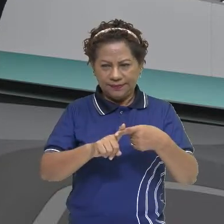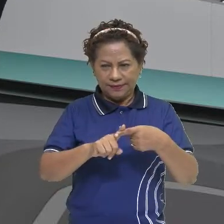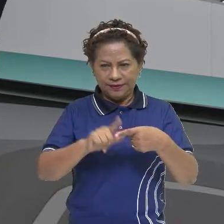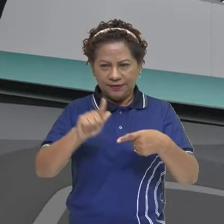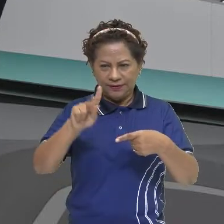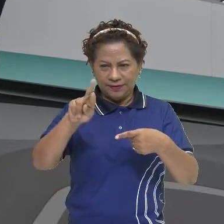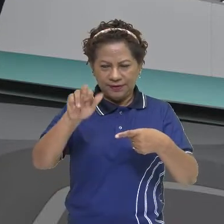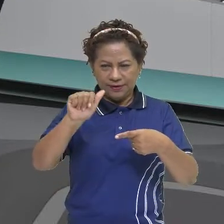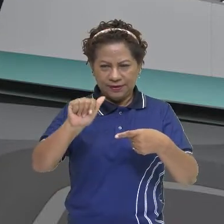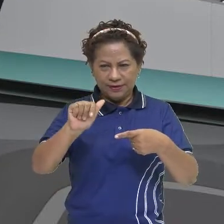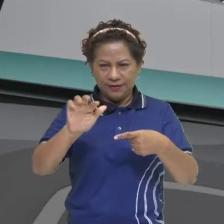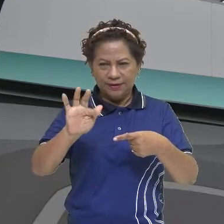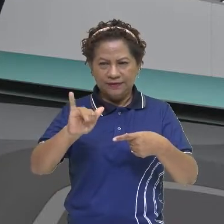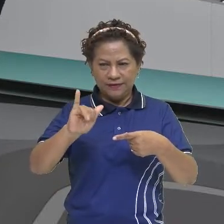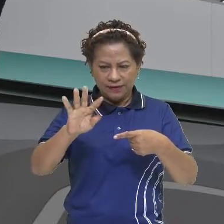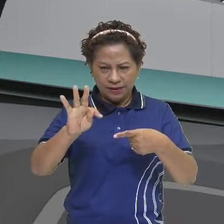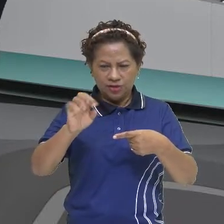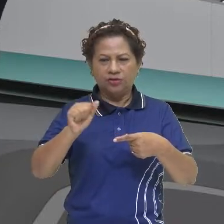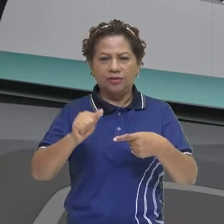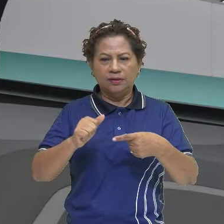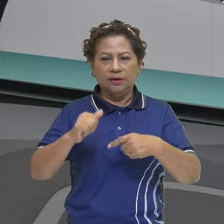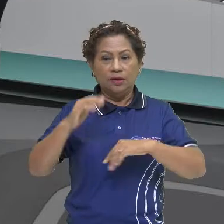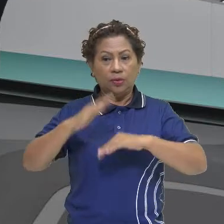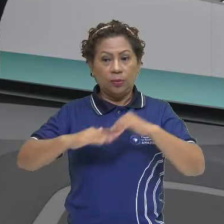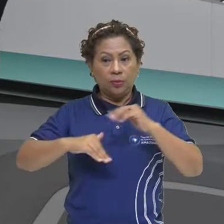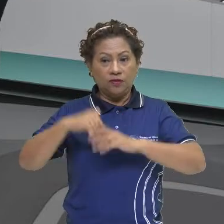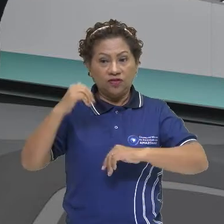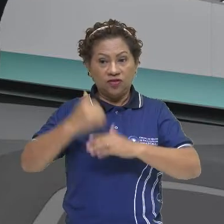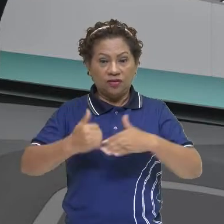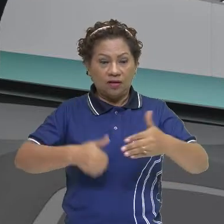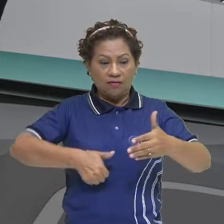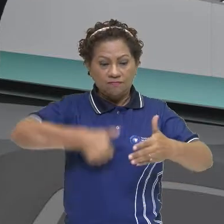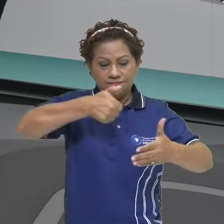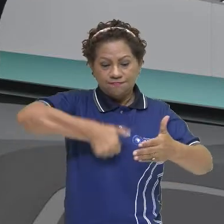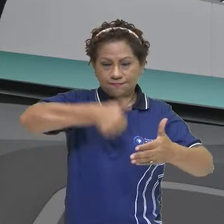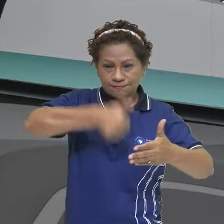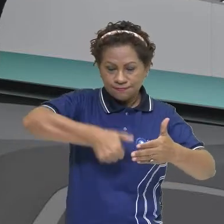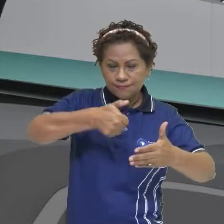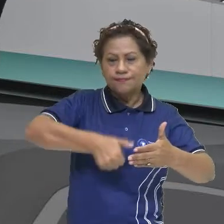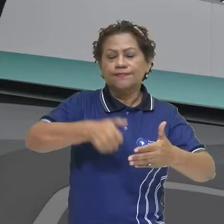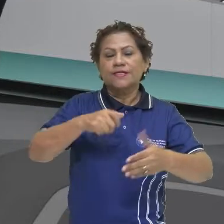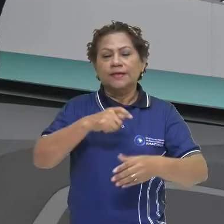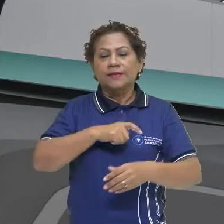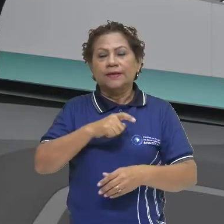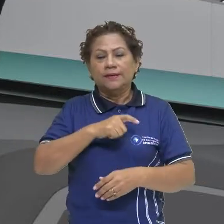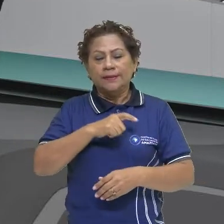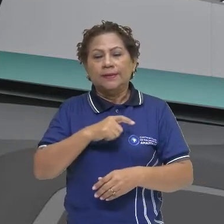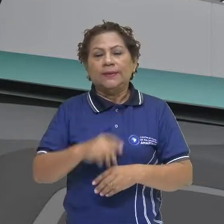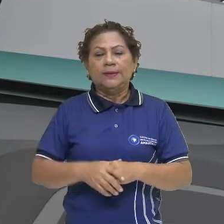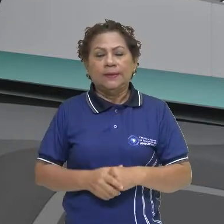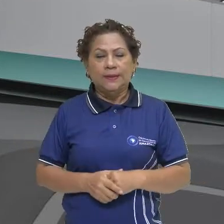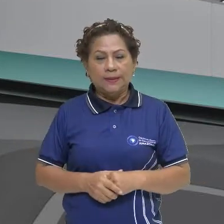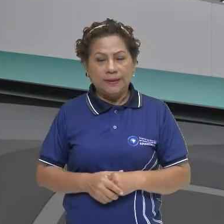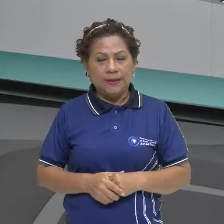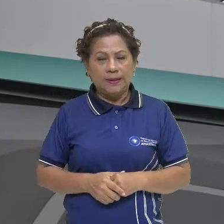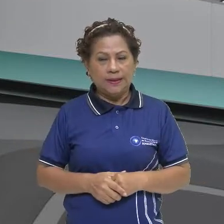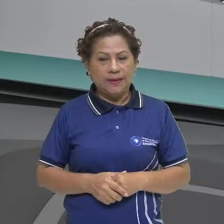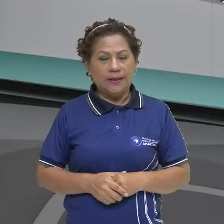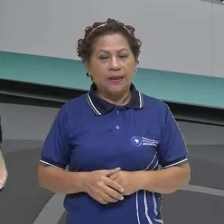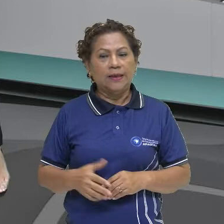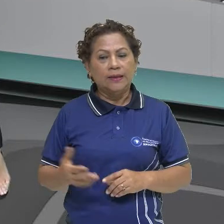profissional com autorização, né? E existe um estudo, ele é feito à mão. O artista que